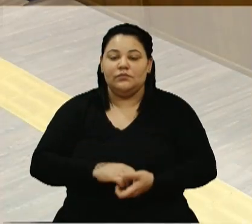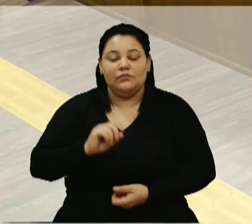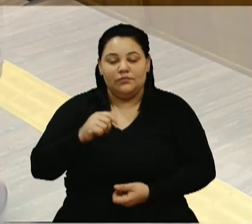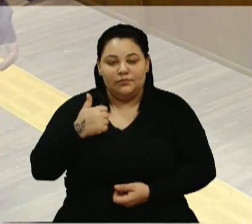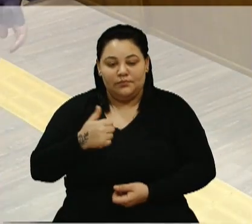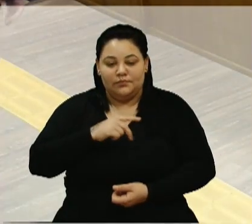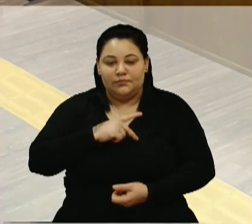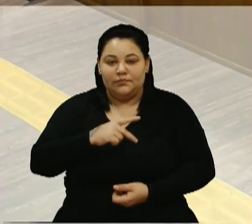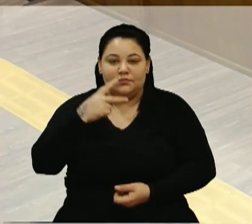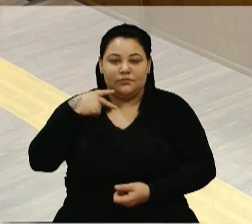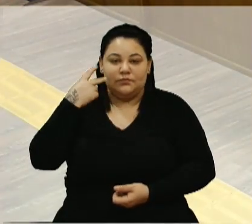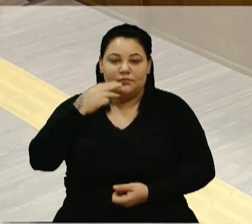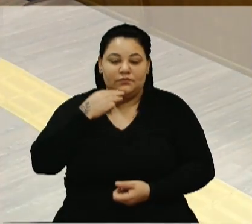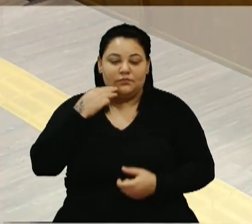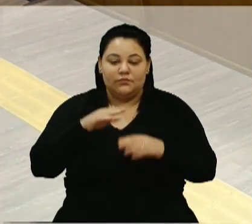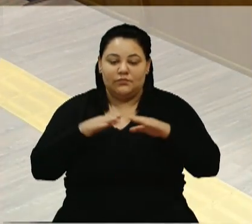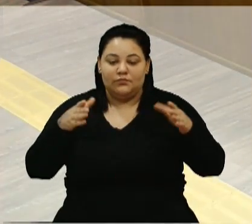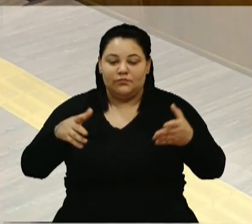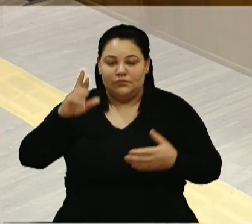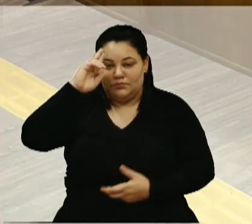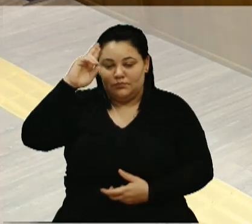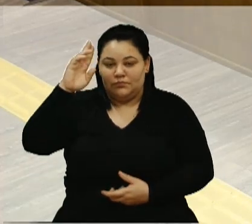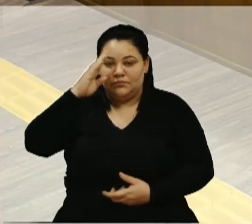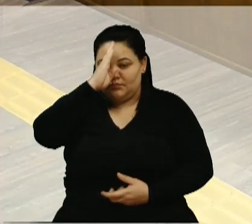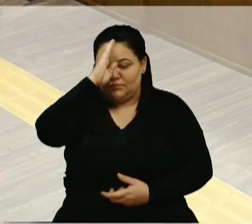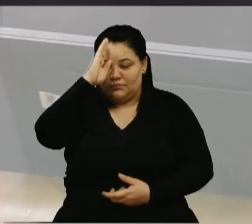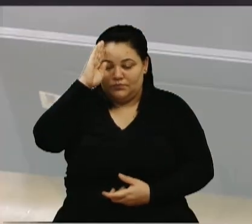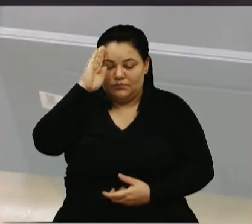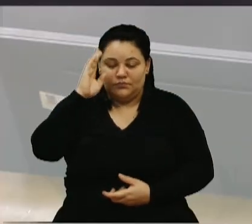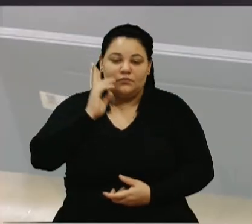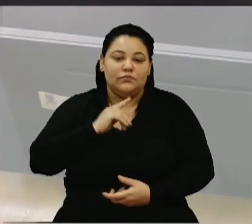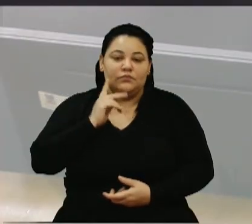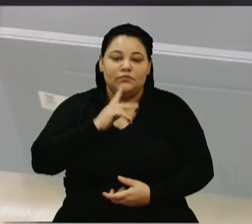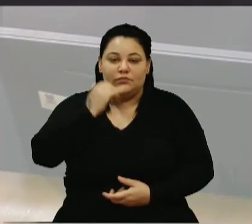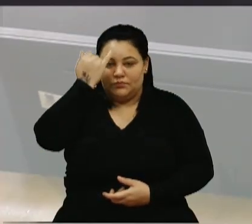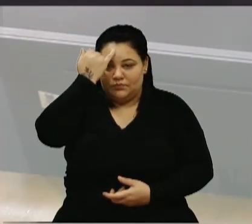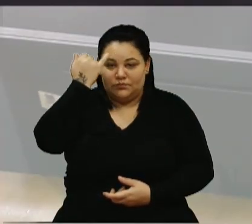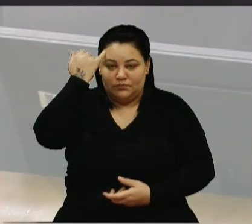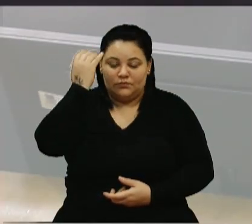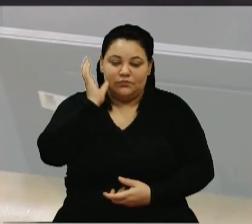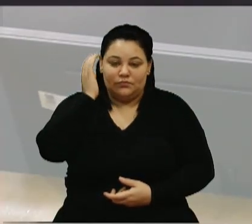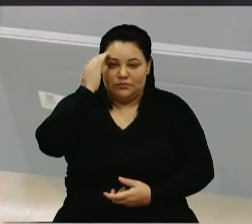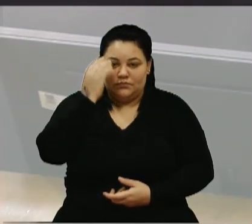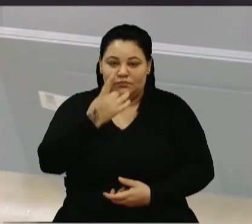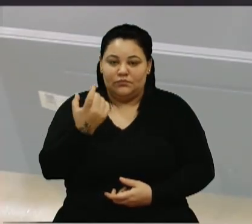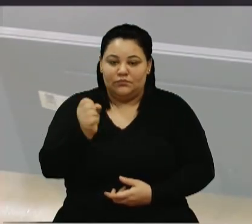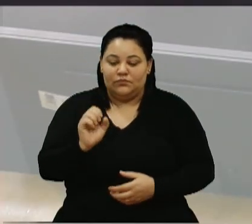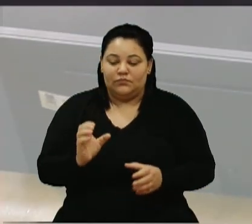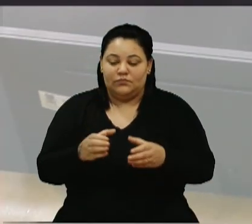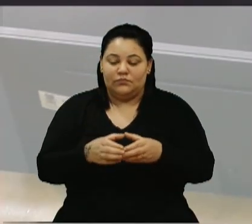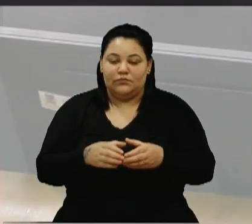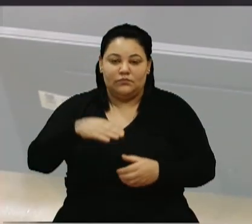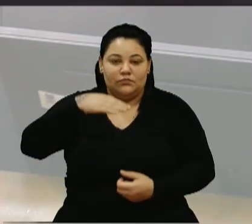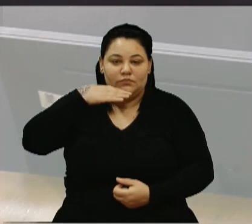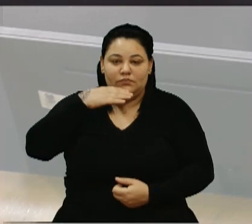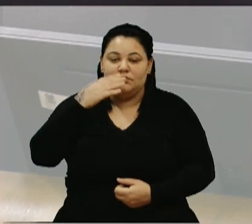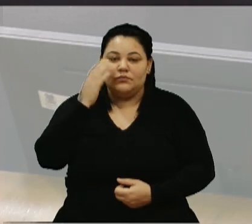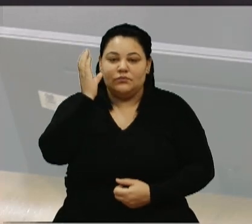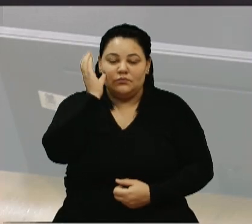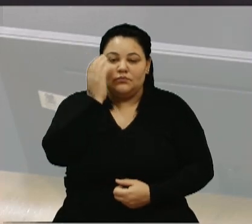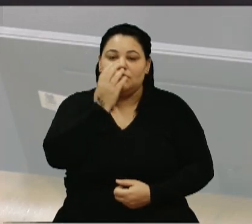Vereadora Marissol Santos, mesa diretora Adriano Bressan, Renato Oliveira, Felipe Gremelmaier e Zé D'Ambrós. Vereadores da 18ª legislatura: Bortola,